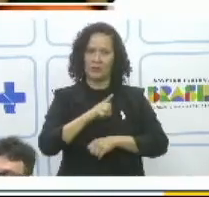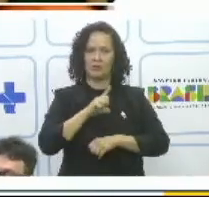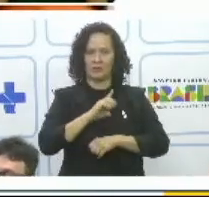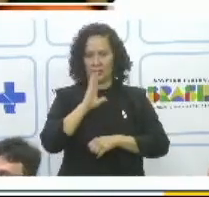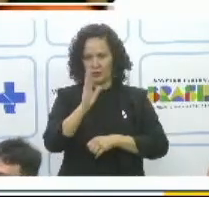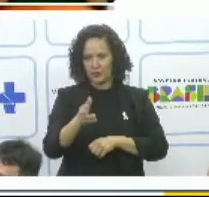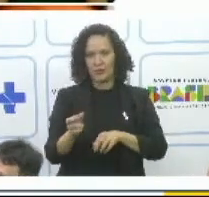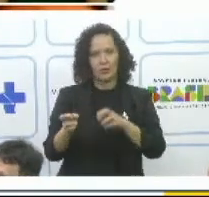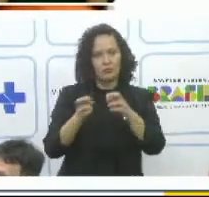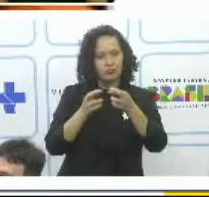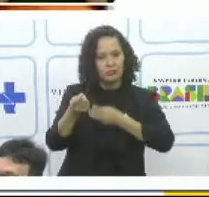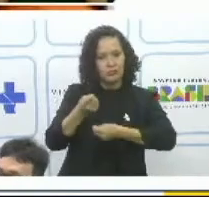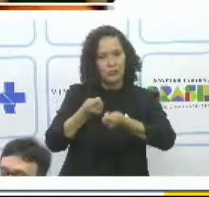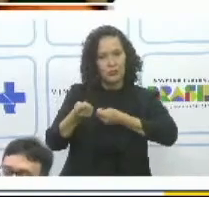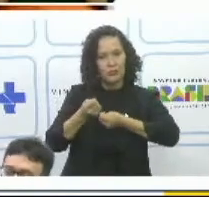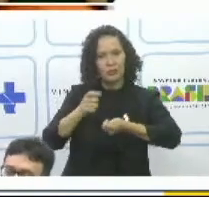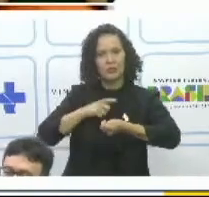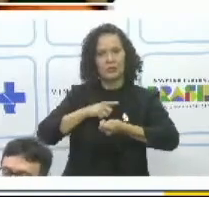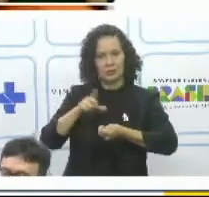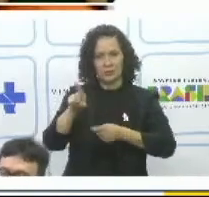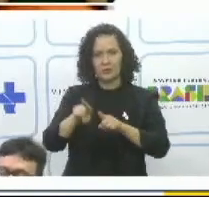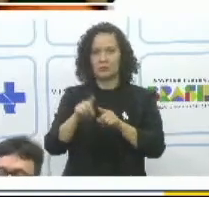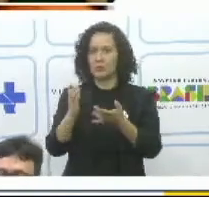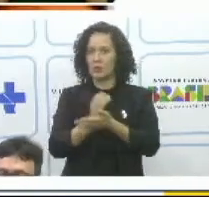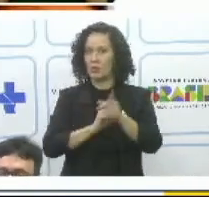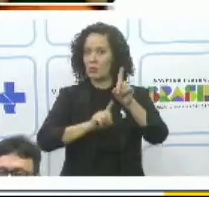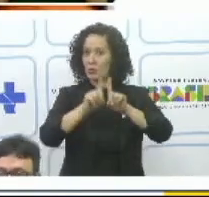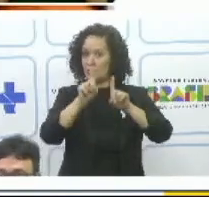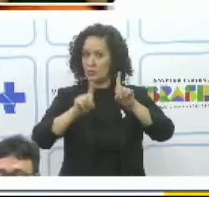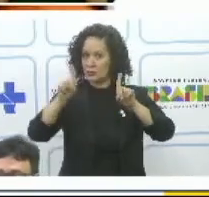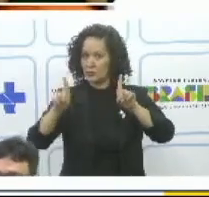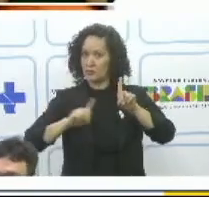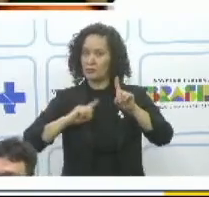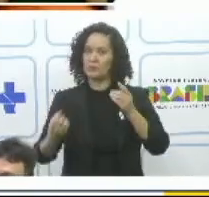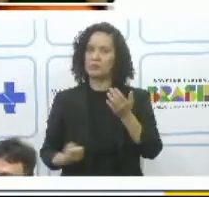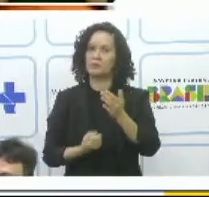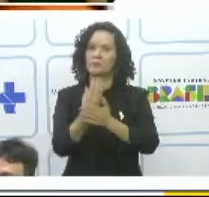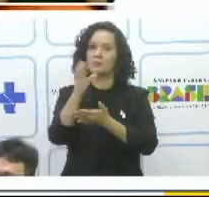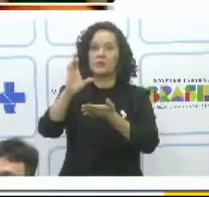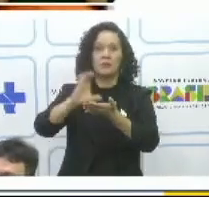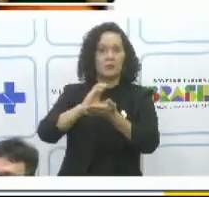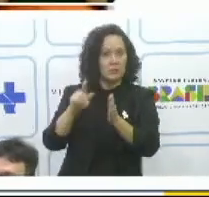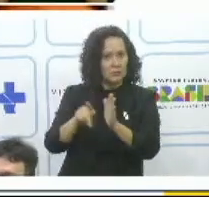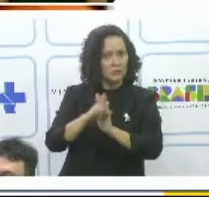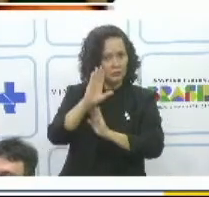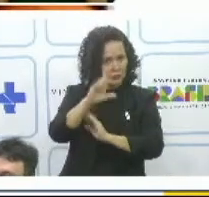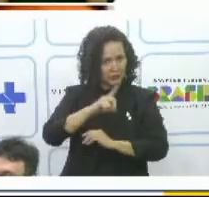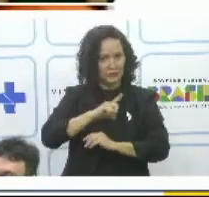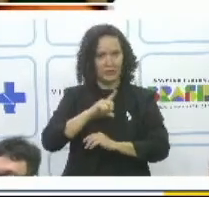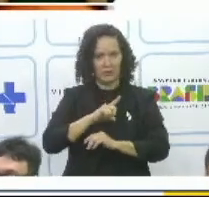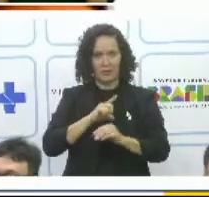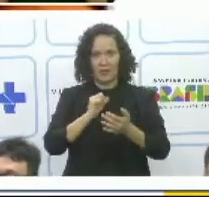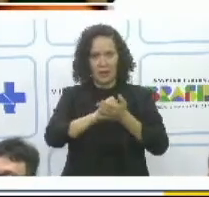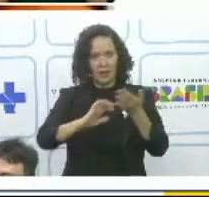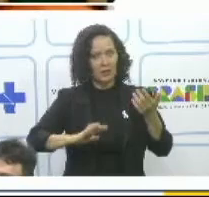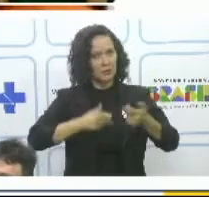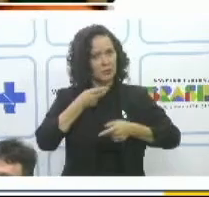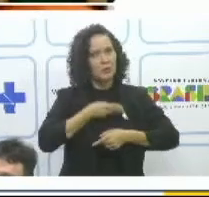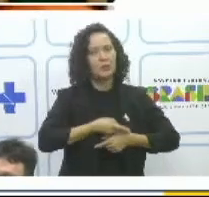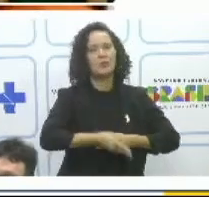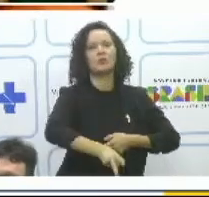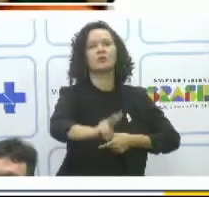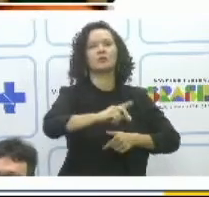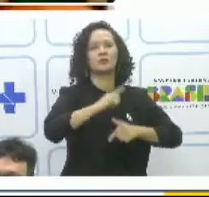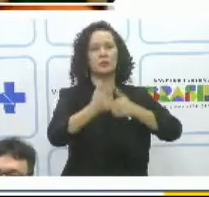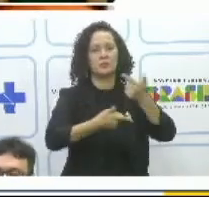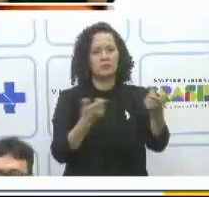têm monitoramento, já têm, né, alguns indicadores de financiamento próprio, né? Isso vem dessa ação constante, né,